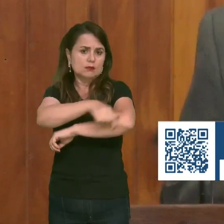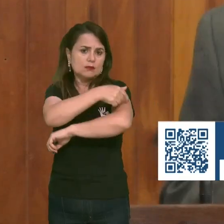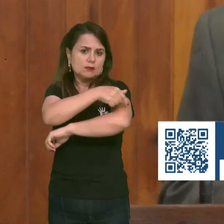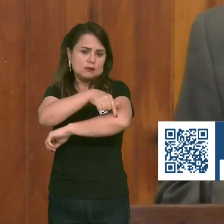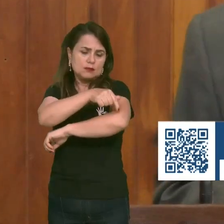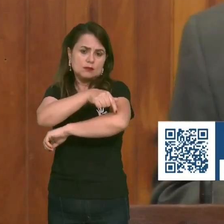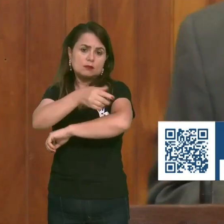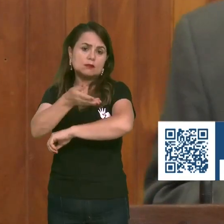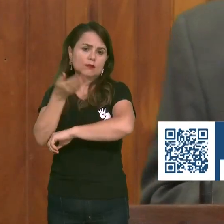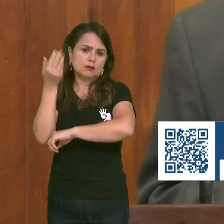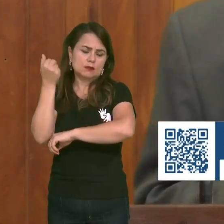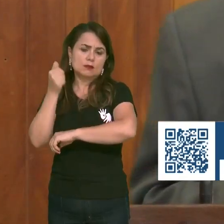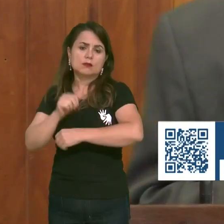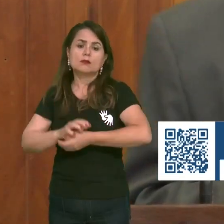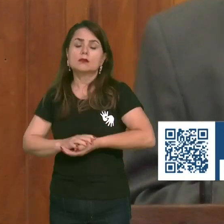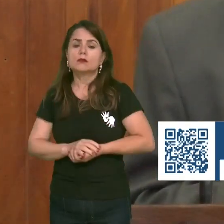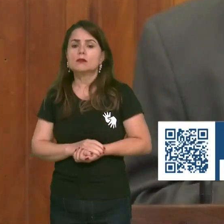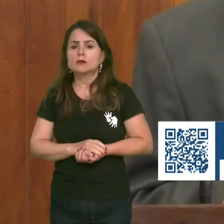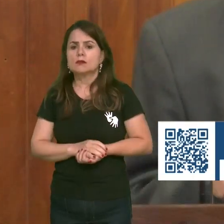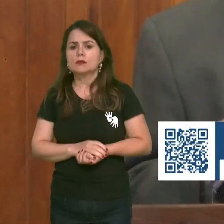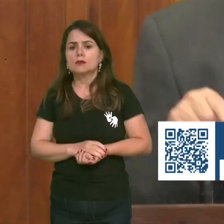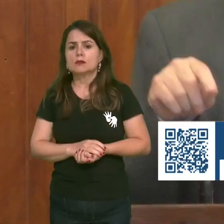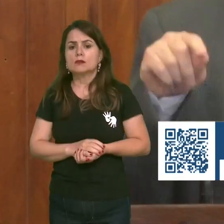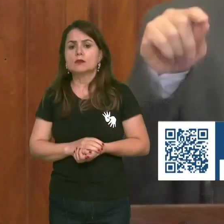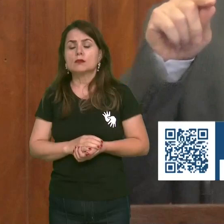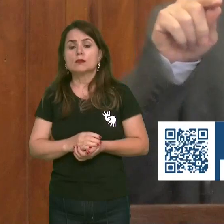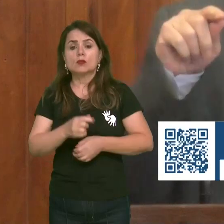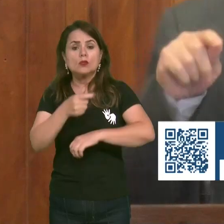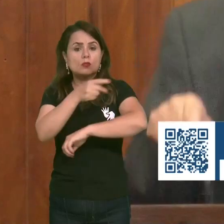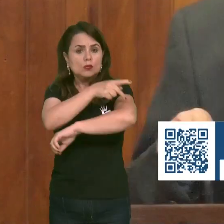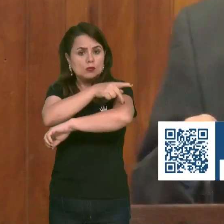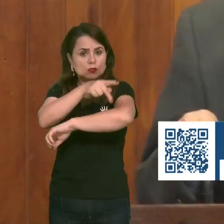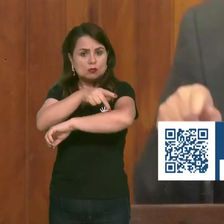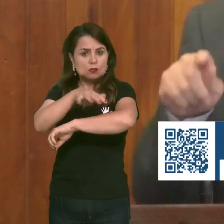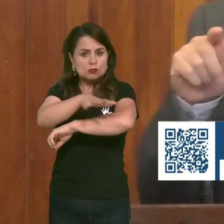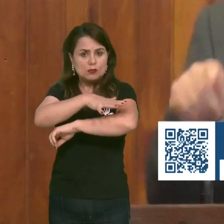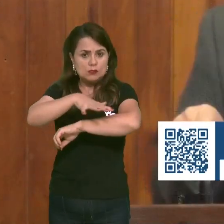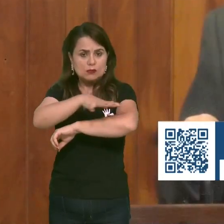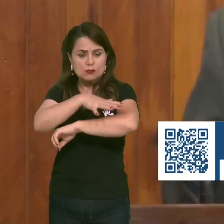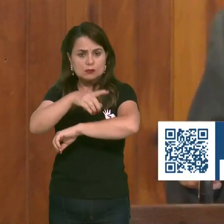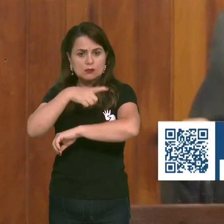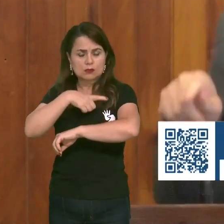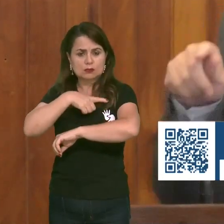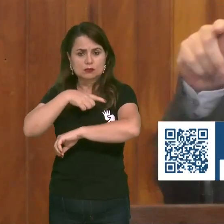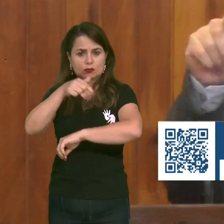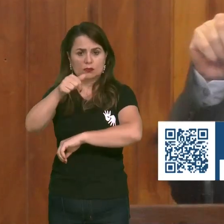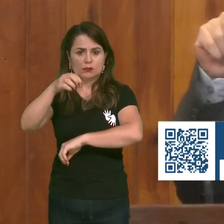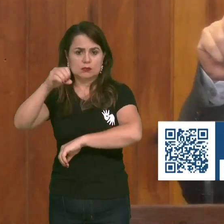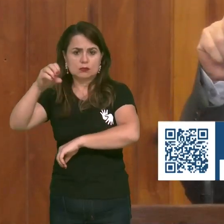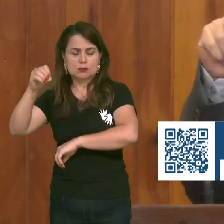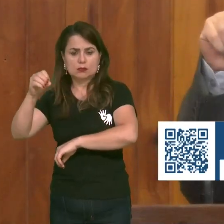1991 e com capacidade para 700 espectadores